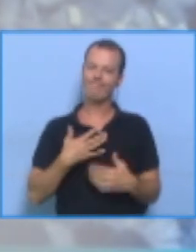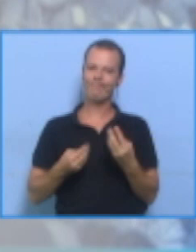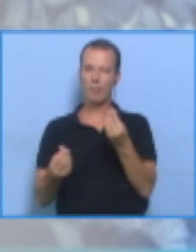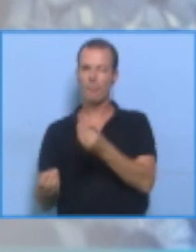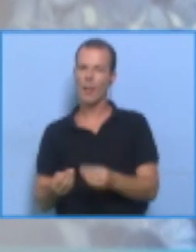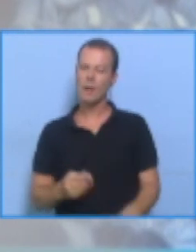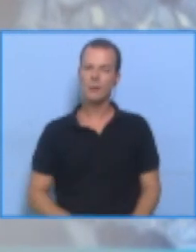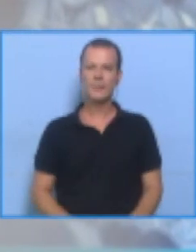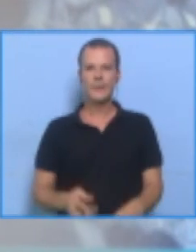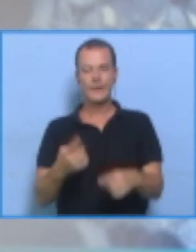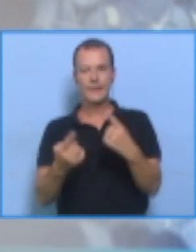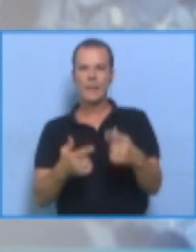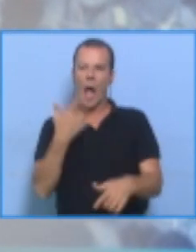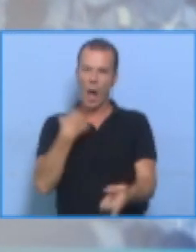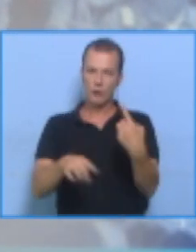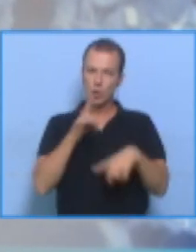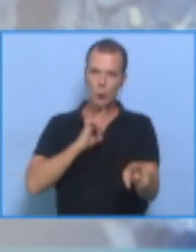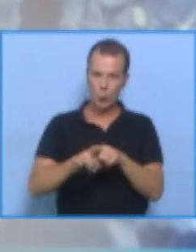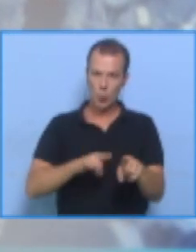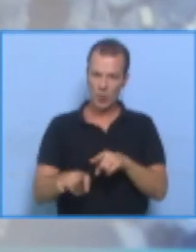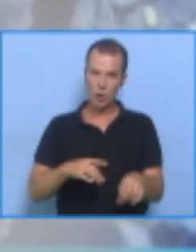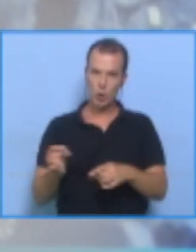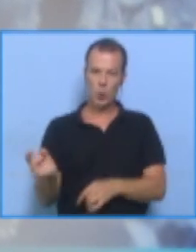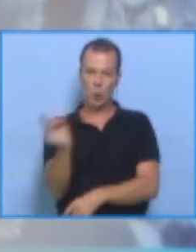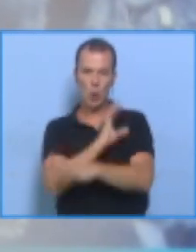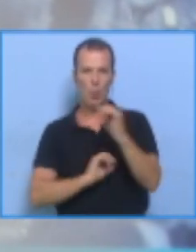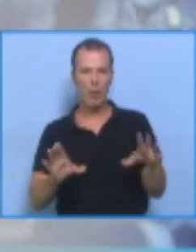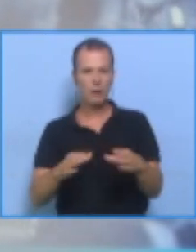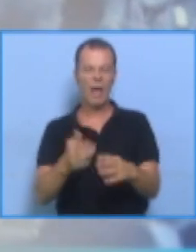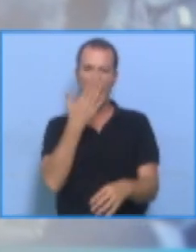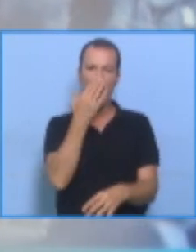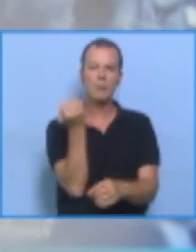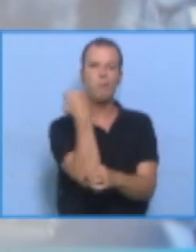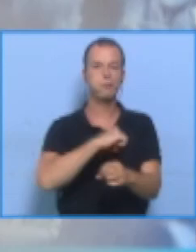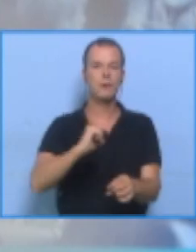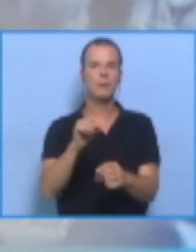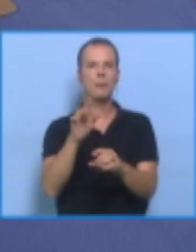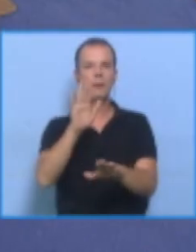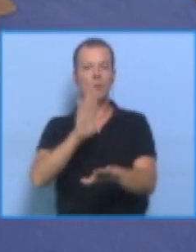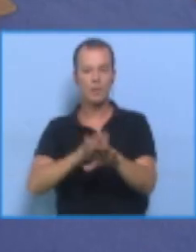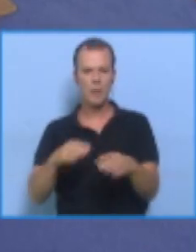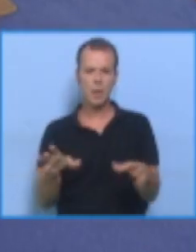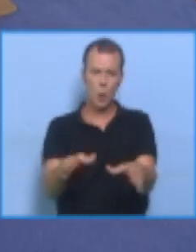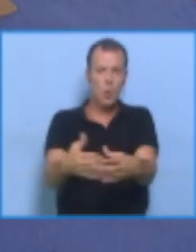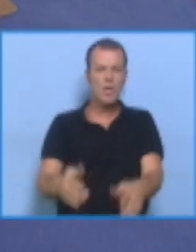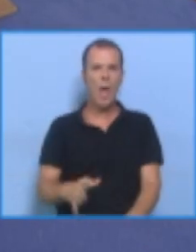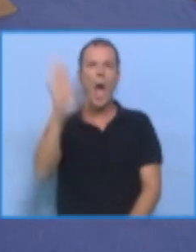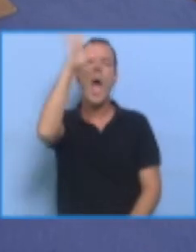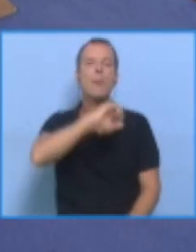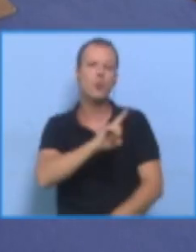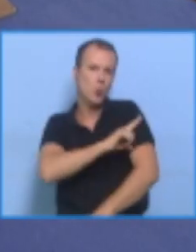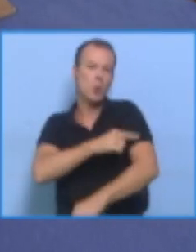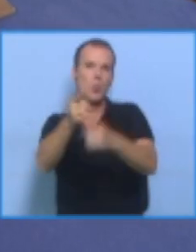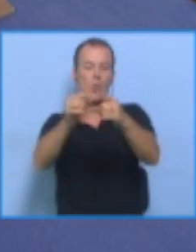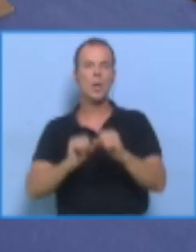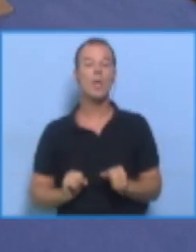assim, por parte dos deputados do Parlamento Europeu, aquilo que era uma violação por parte do Conselho, um abuso de poder por parte do